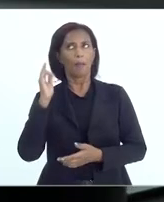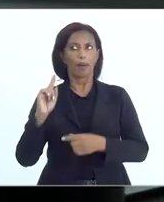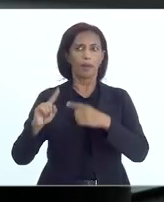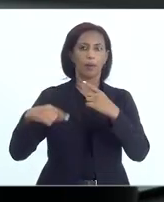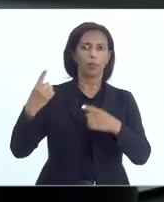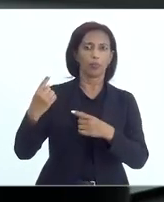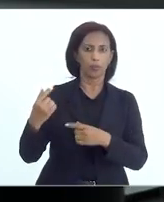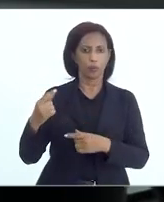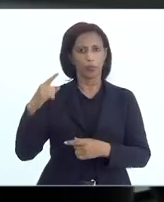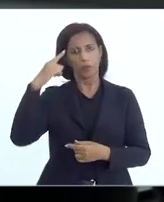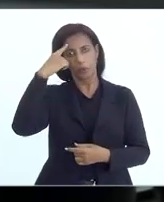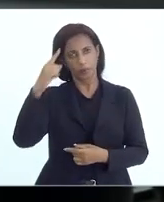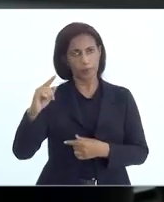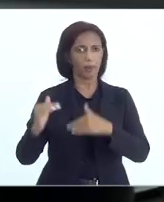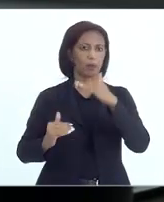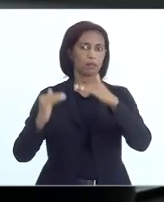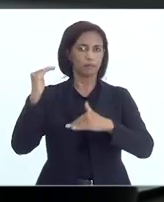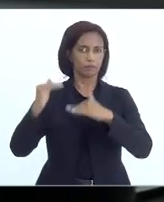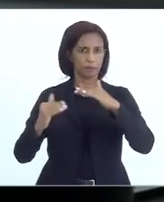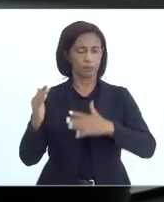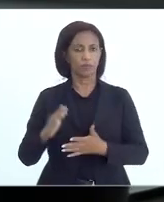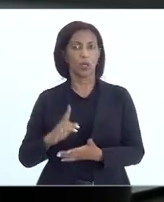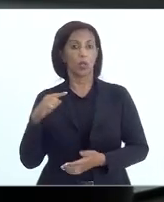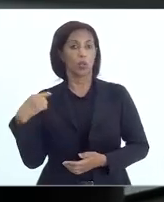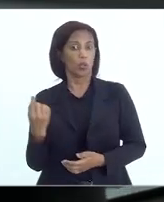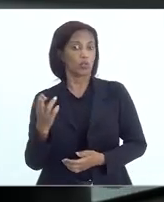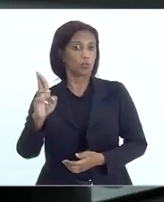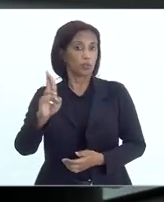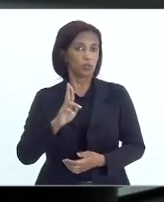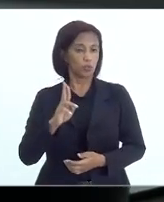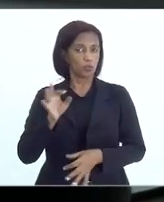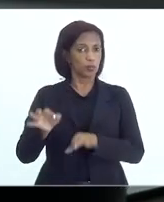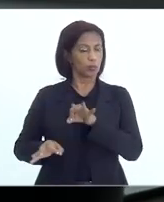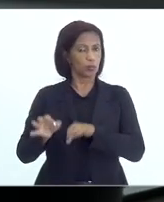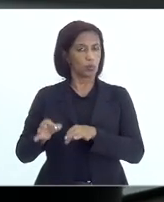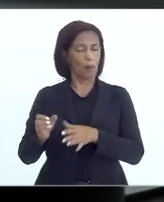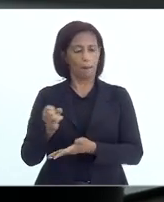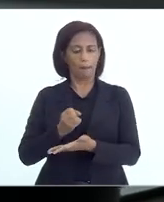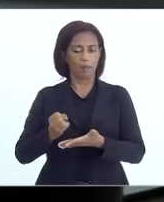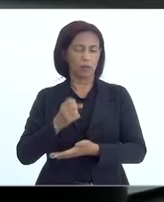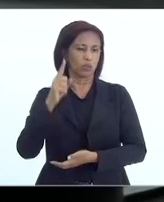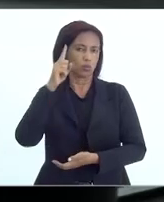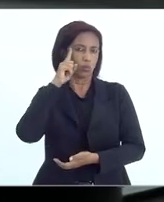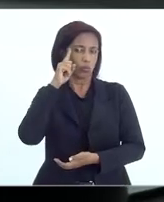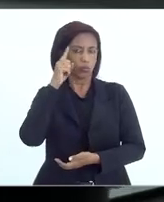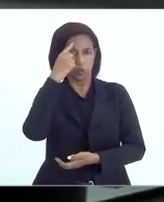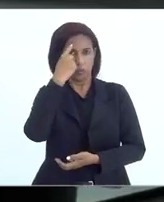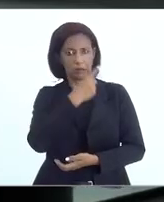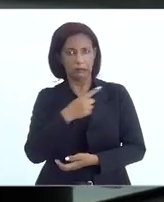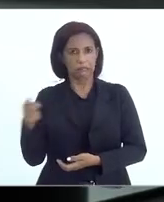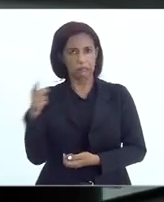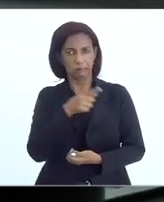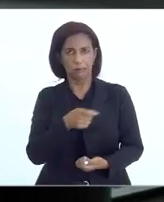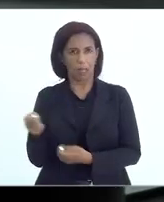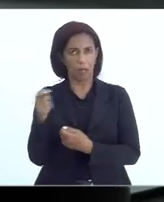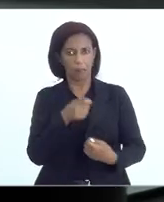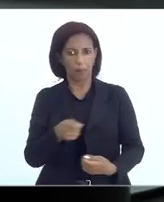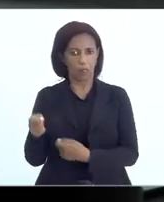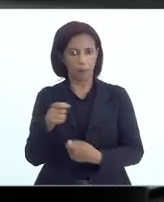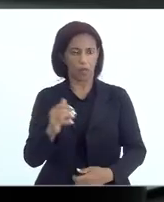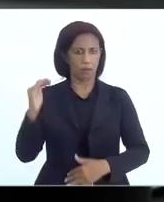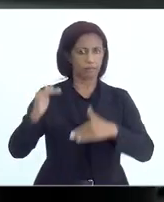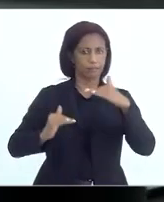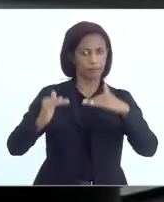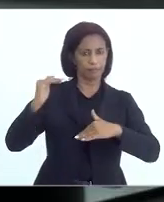outro número semana que vem nós recebemos decisões judiciais basicamente todo dia toda semana então é